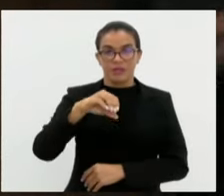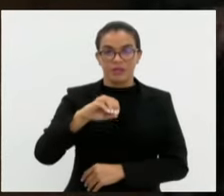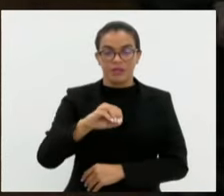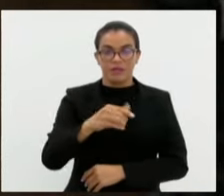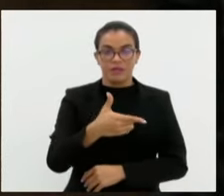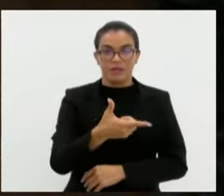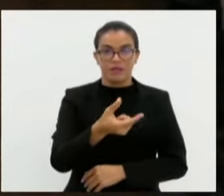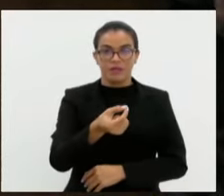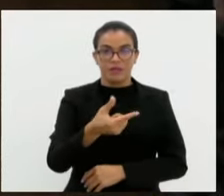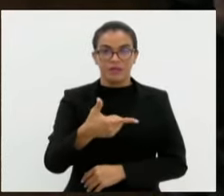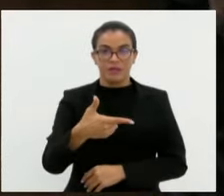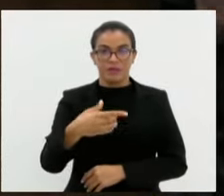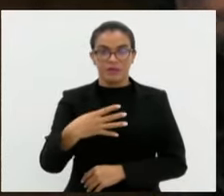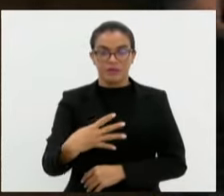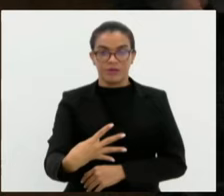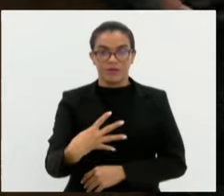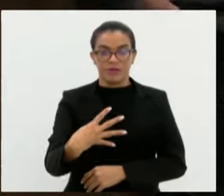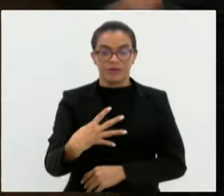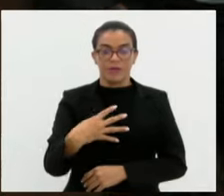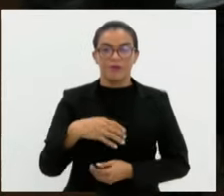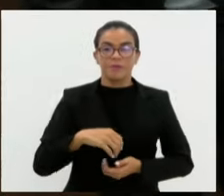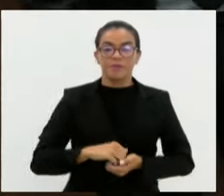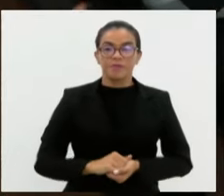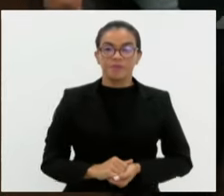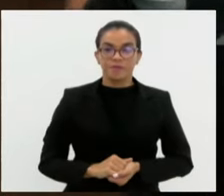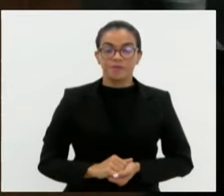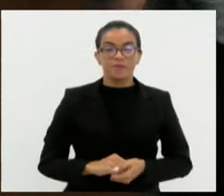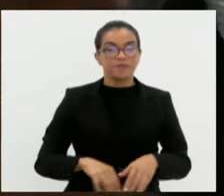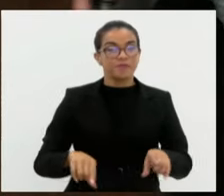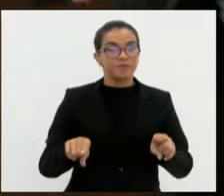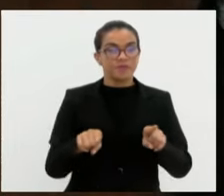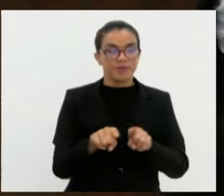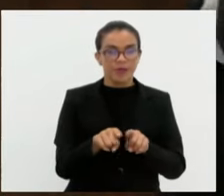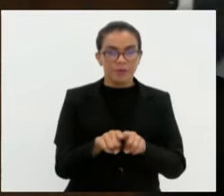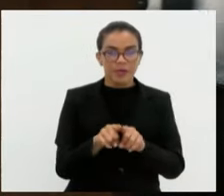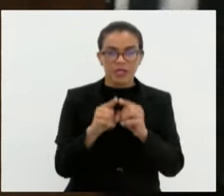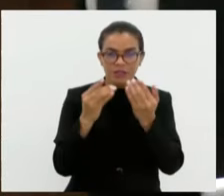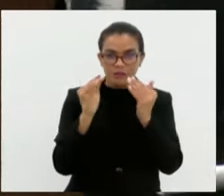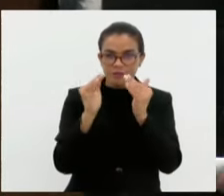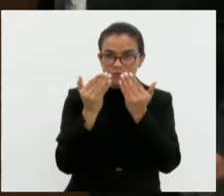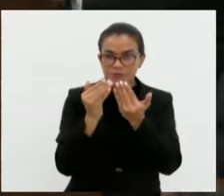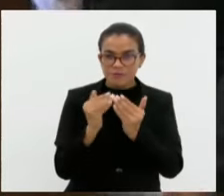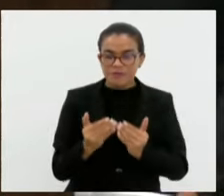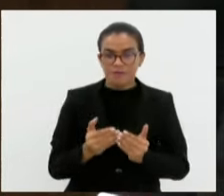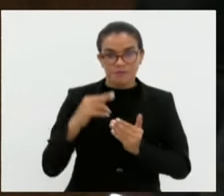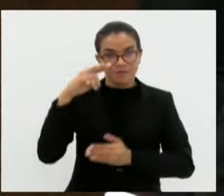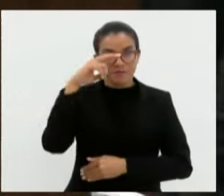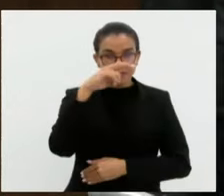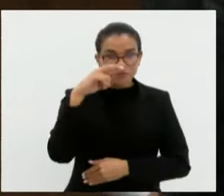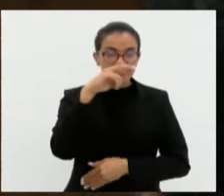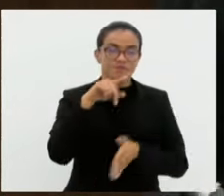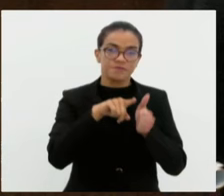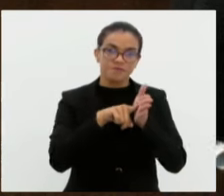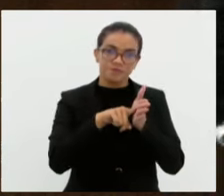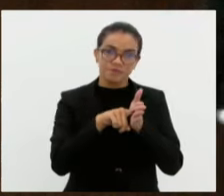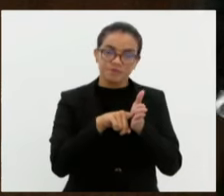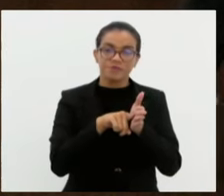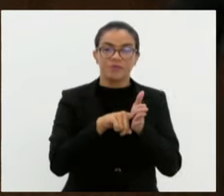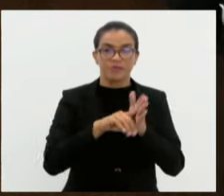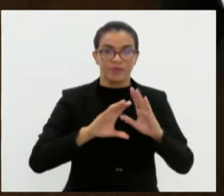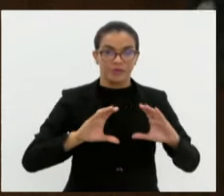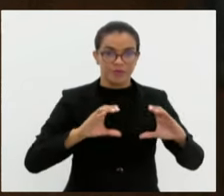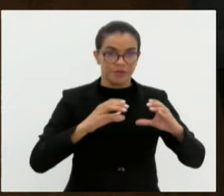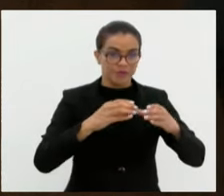610/2024 e que seja apurado pela Comissão de